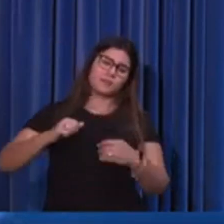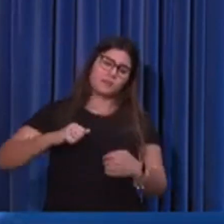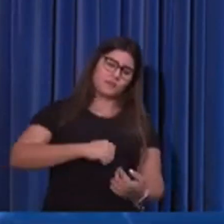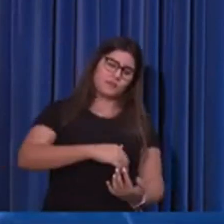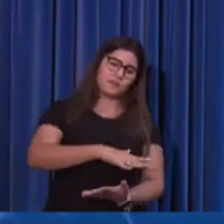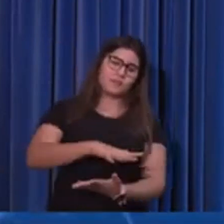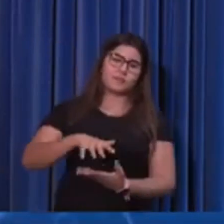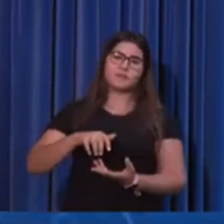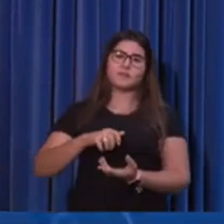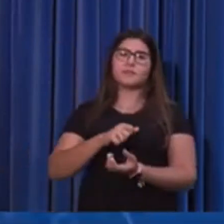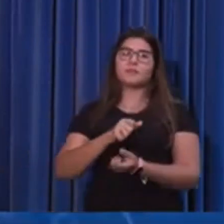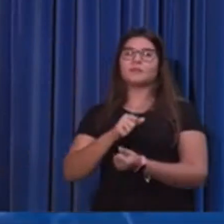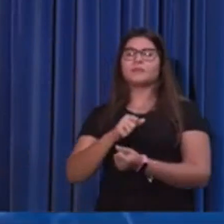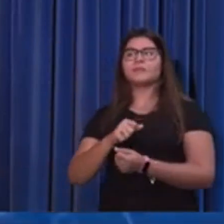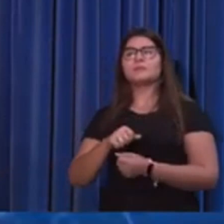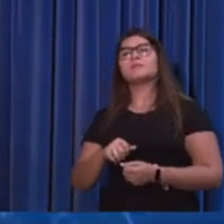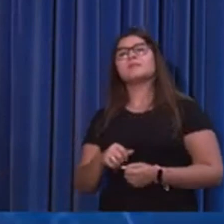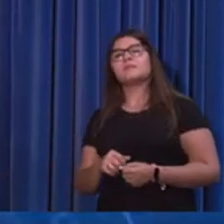terra